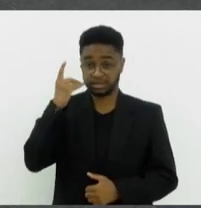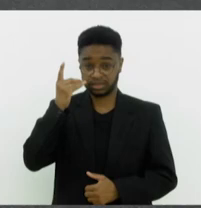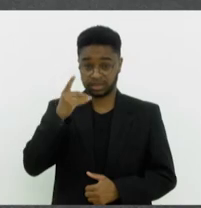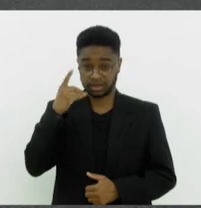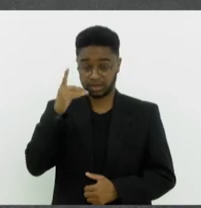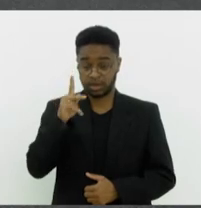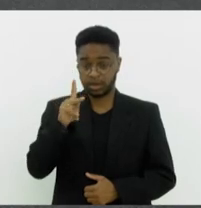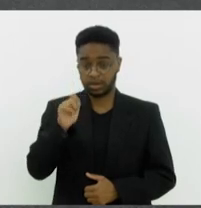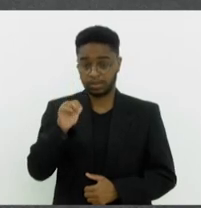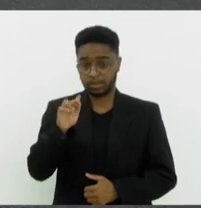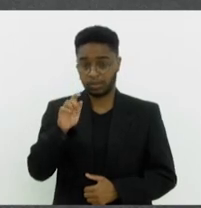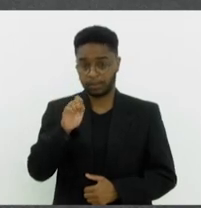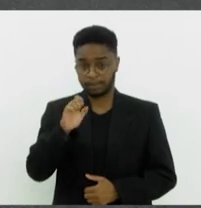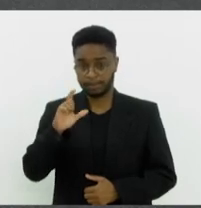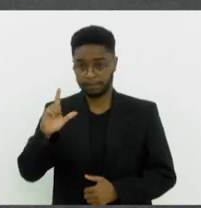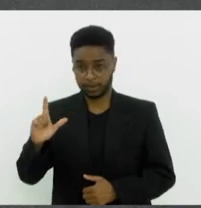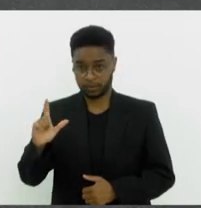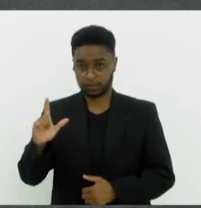Paul Bell